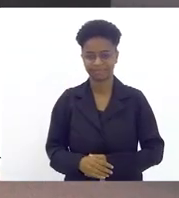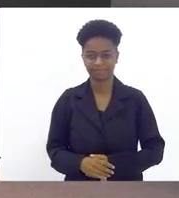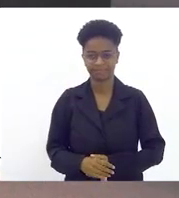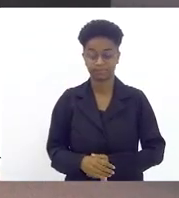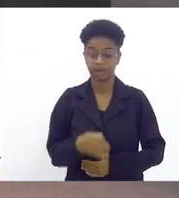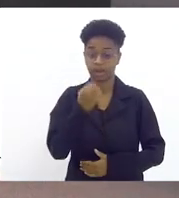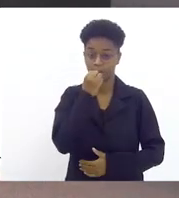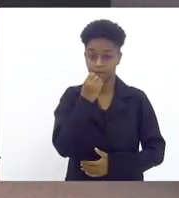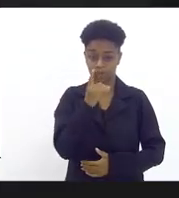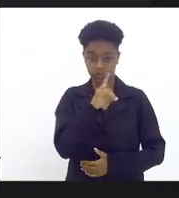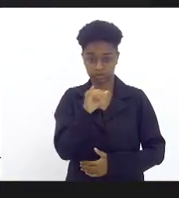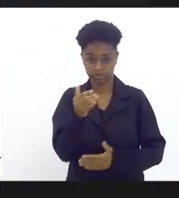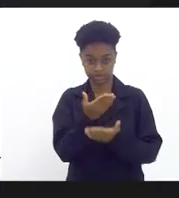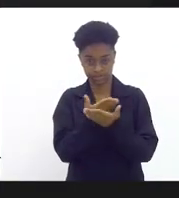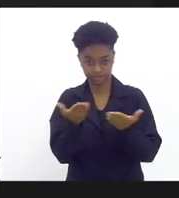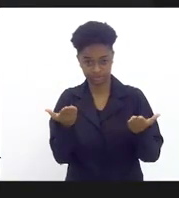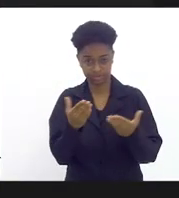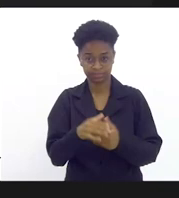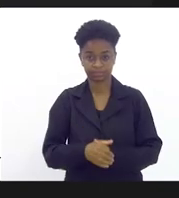Bom dia.